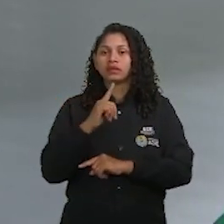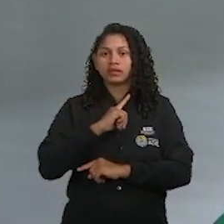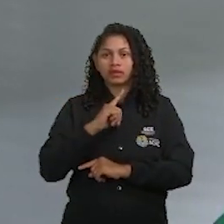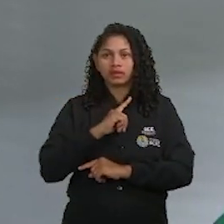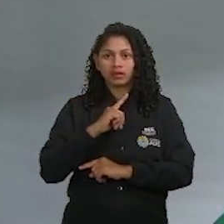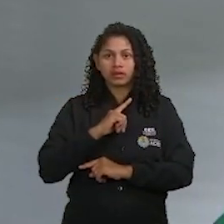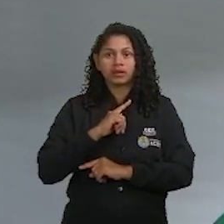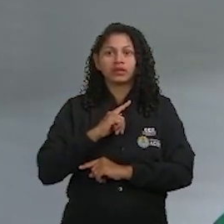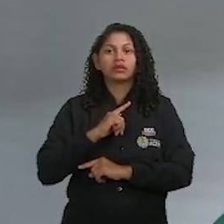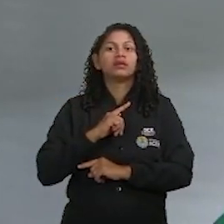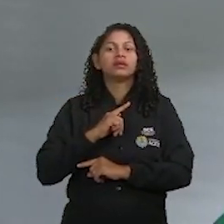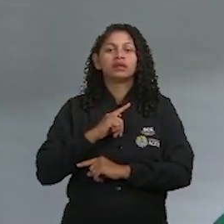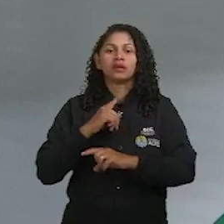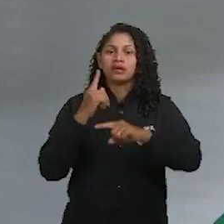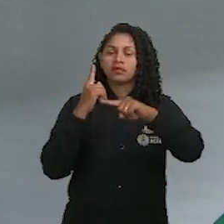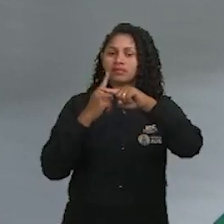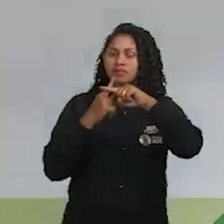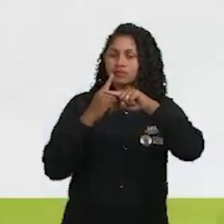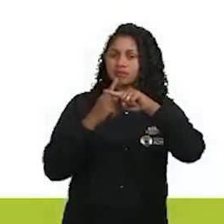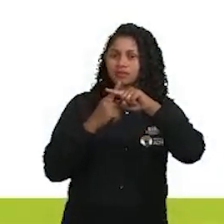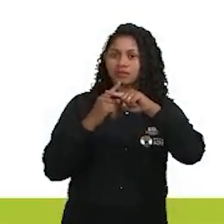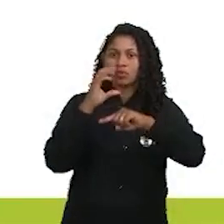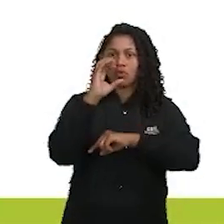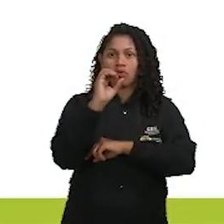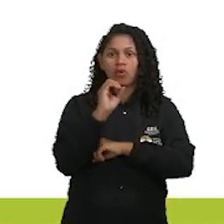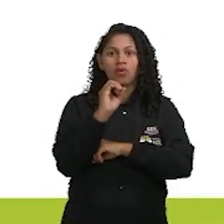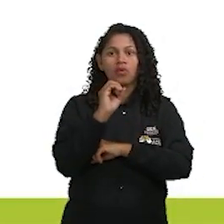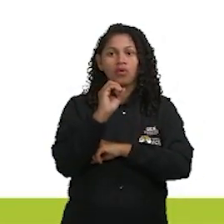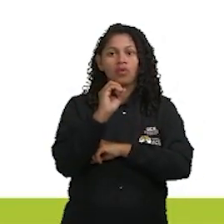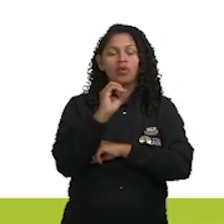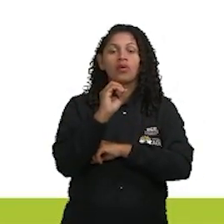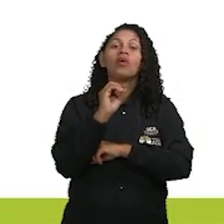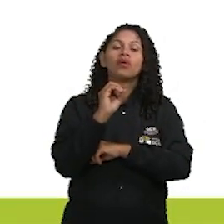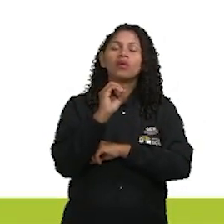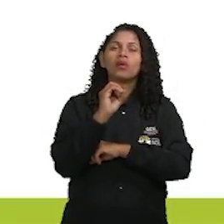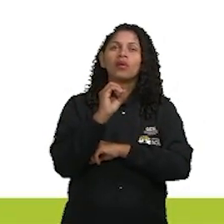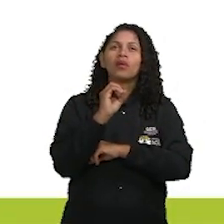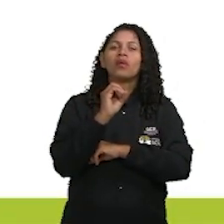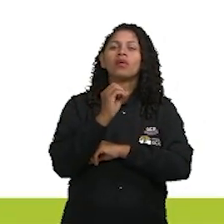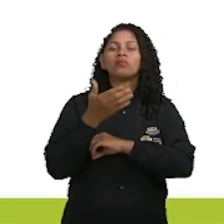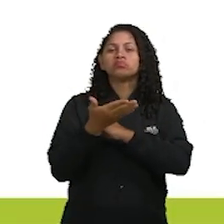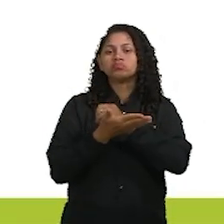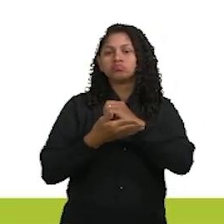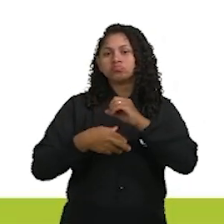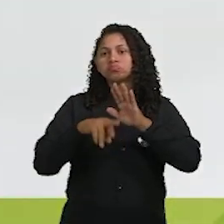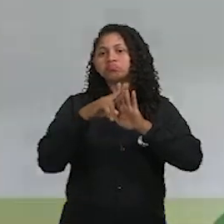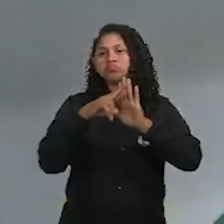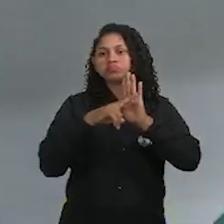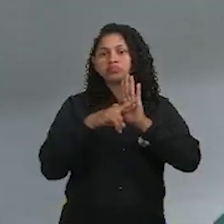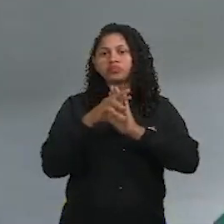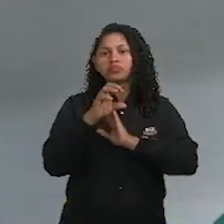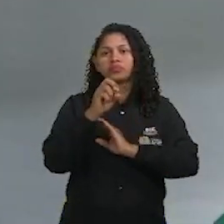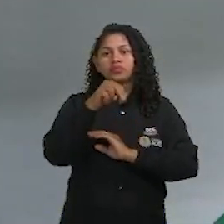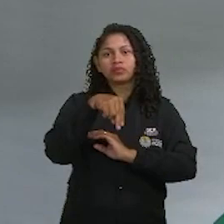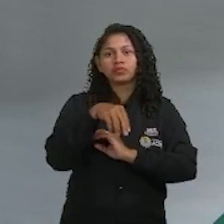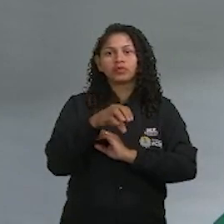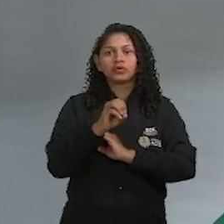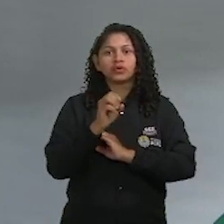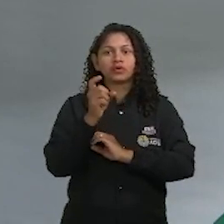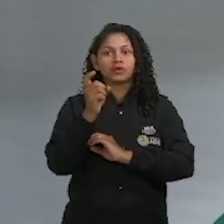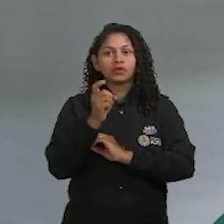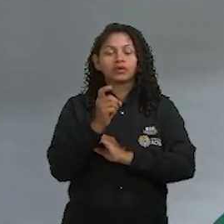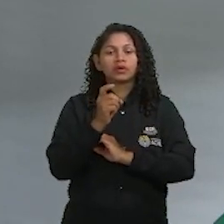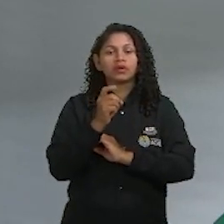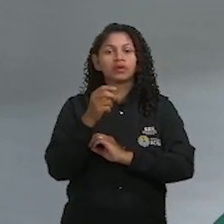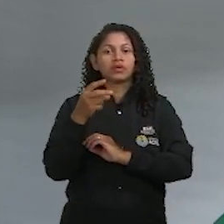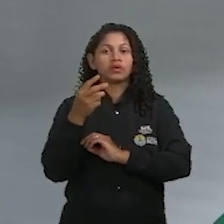a mais 1. Oxigênio, de acordo com as regras, NOx igual a menos 2.